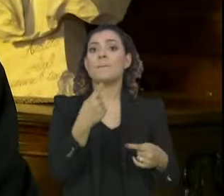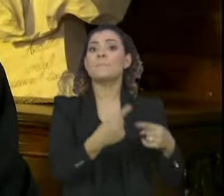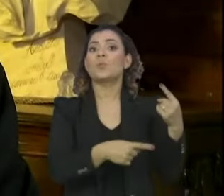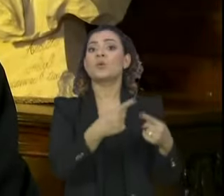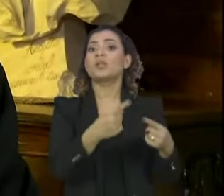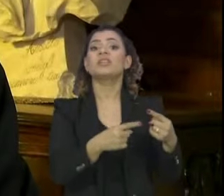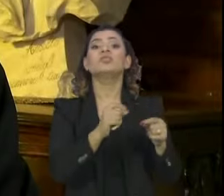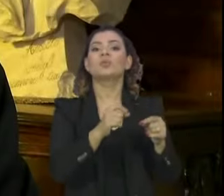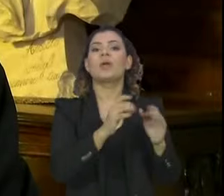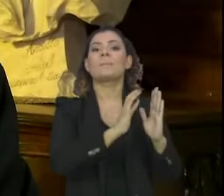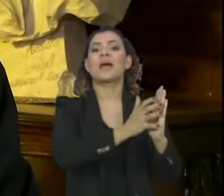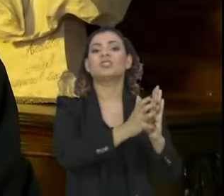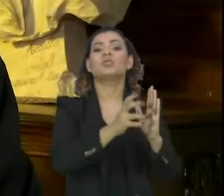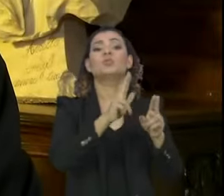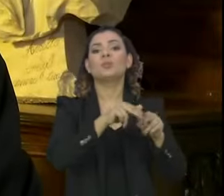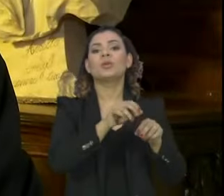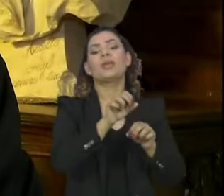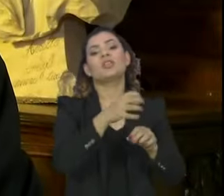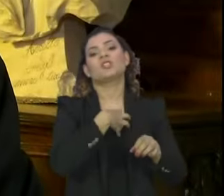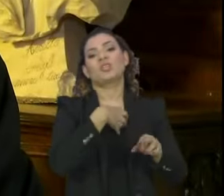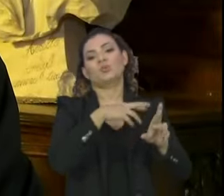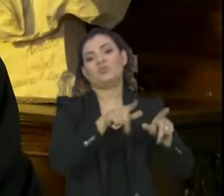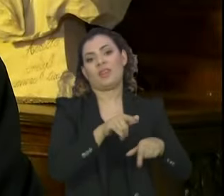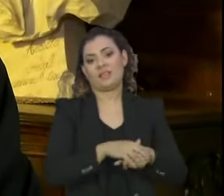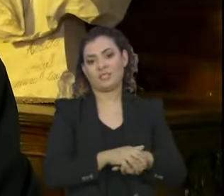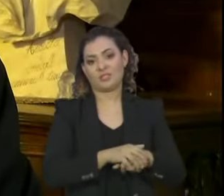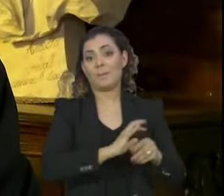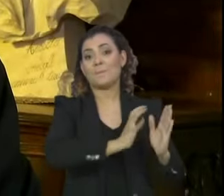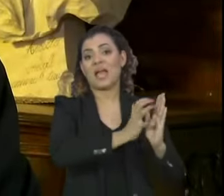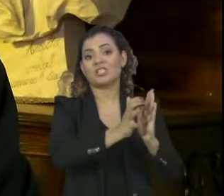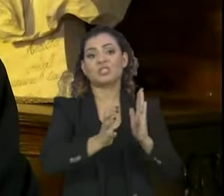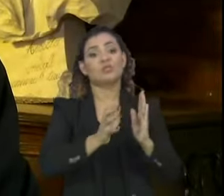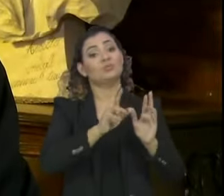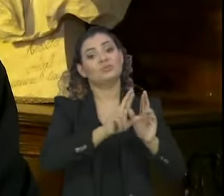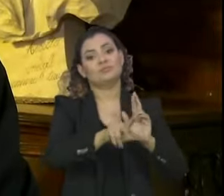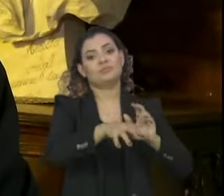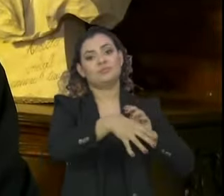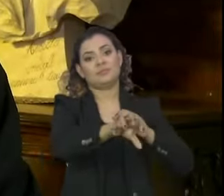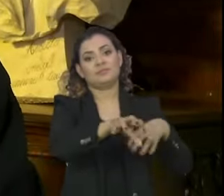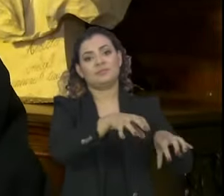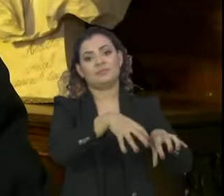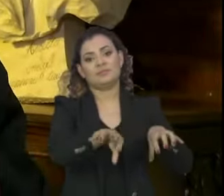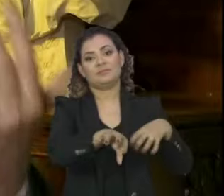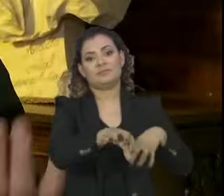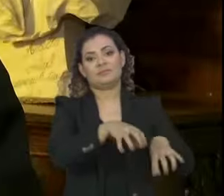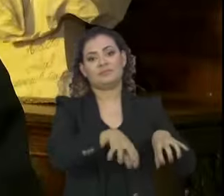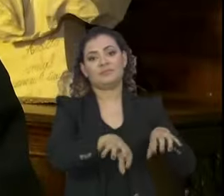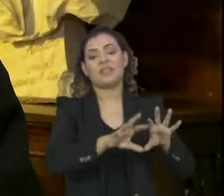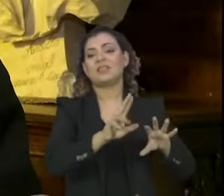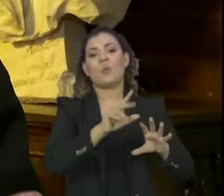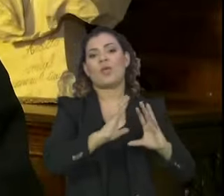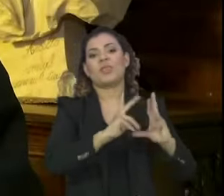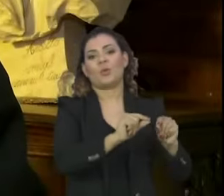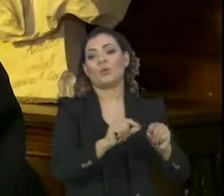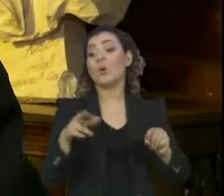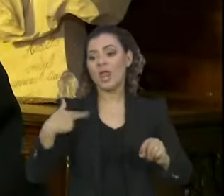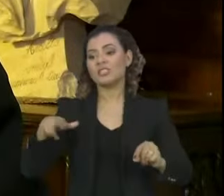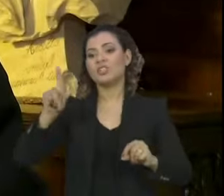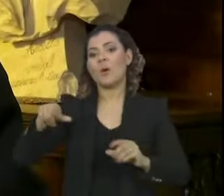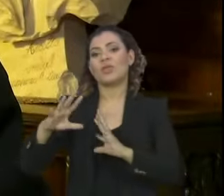política se organizem partidos e os partidos sempre falam ele e parte não não abrange o todo